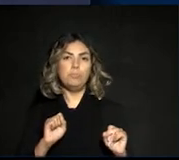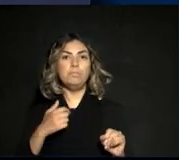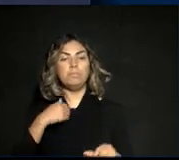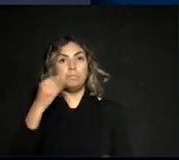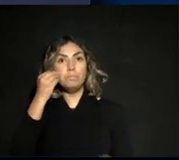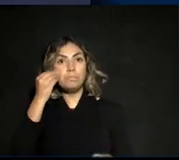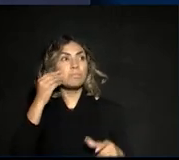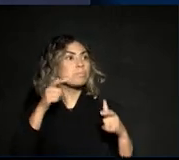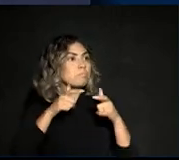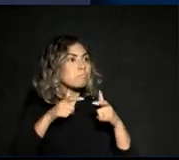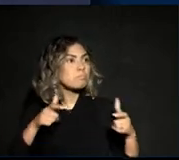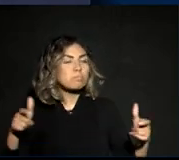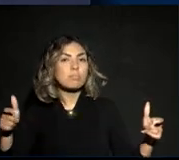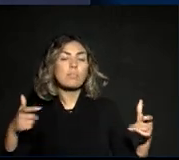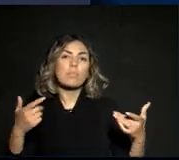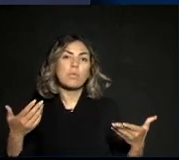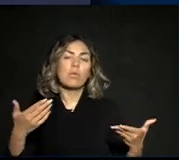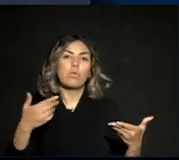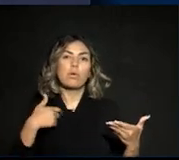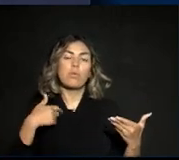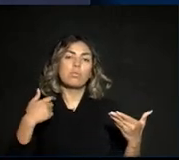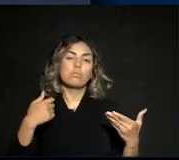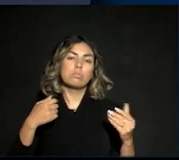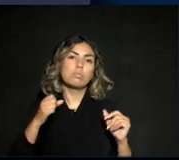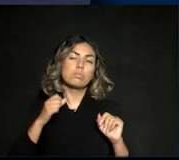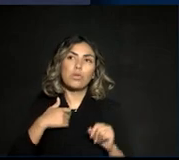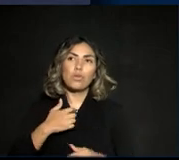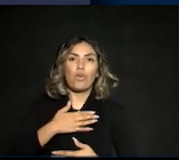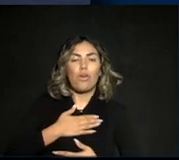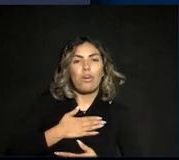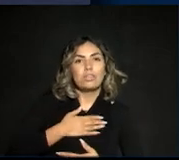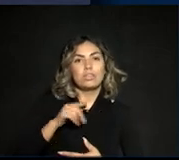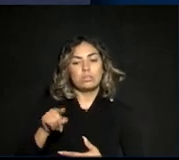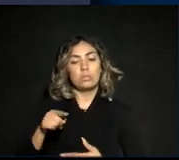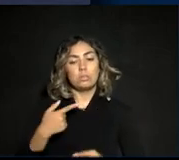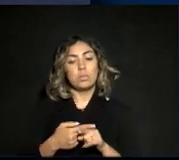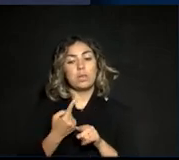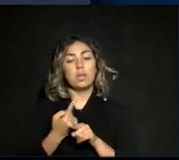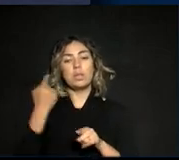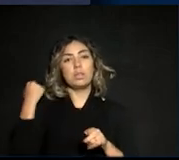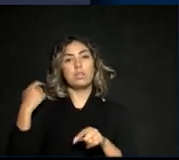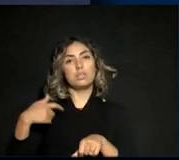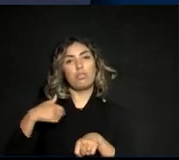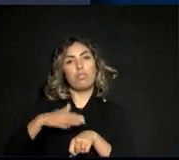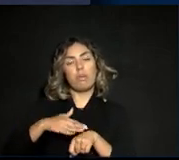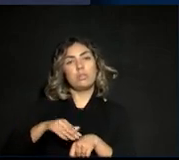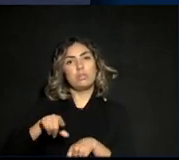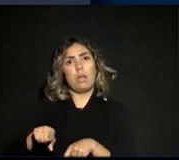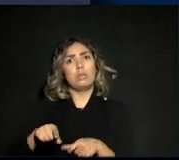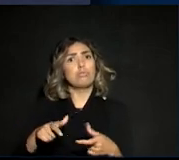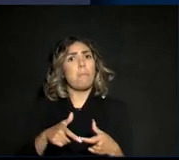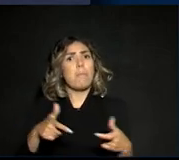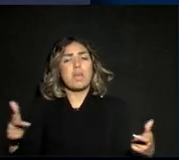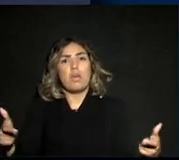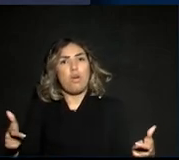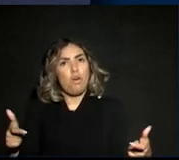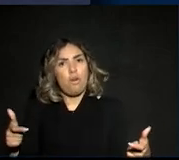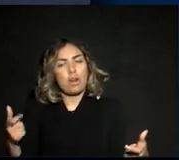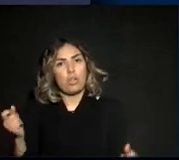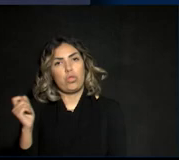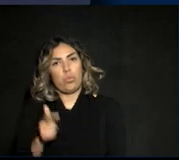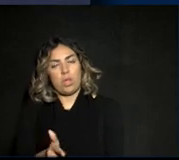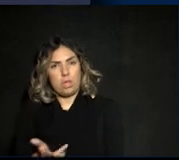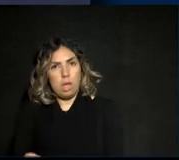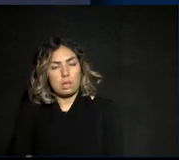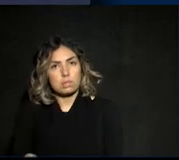horizonte. Eu não tenho razão nenhuma para antipatizar com isso, já que eu até advogava uma extensão talvez até maior do que essa.